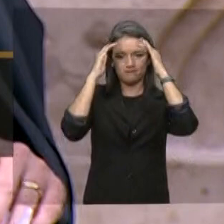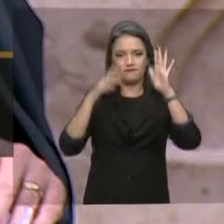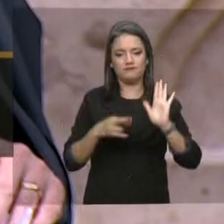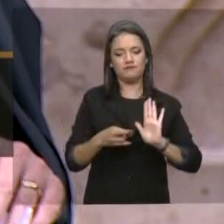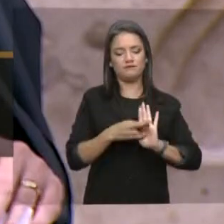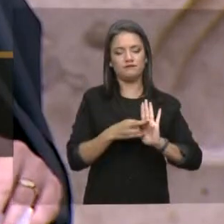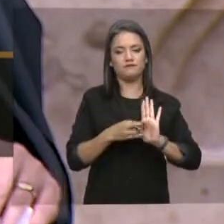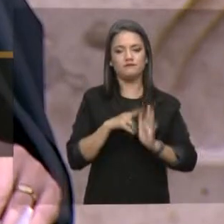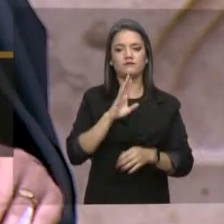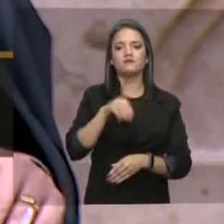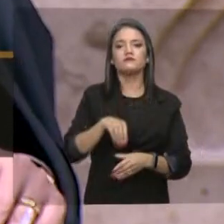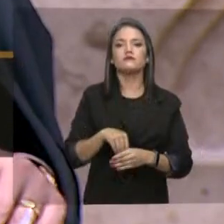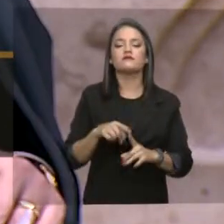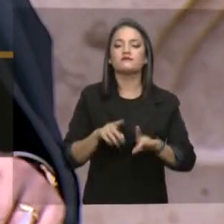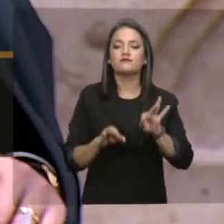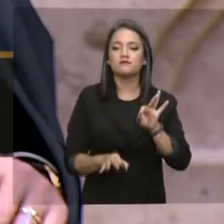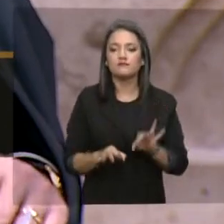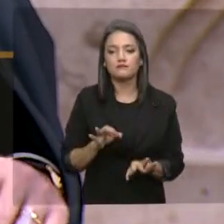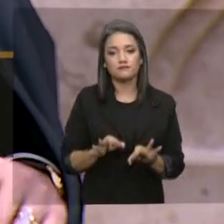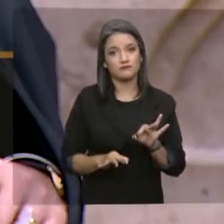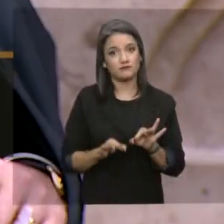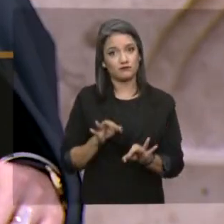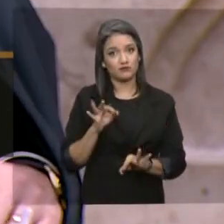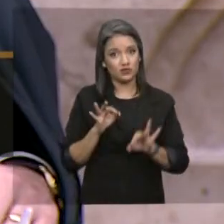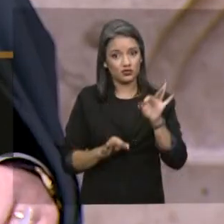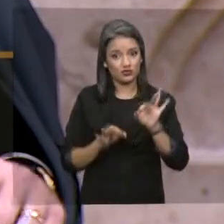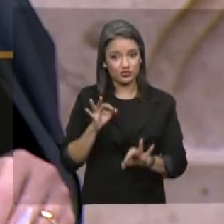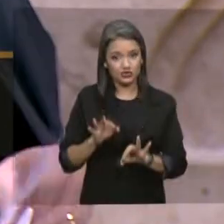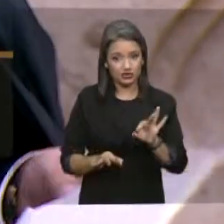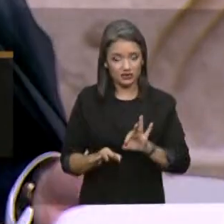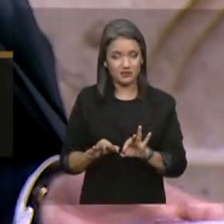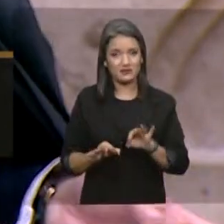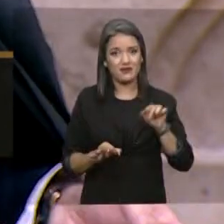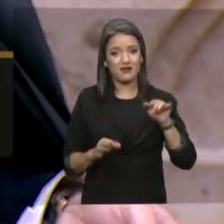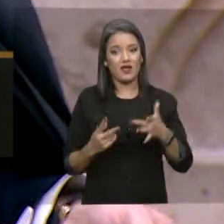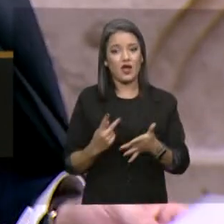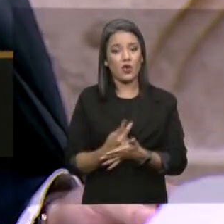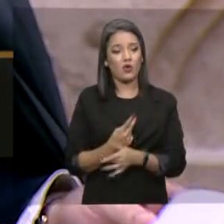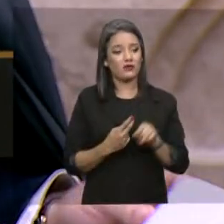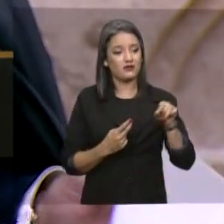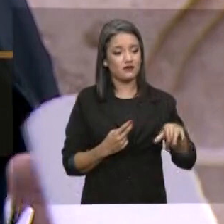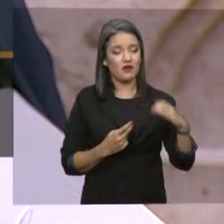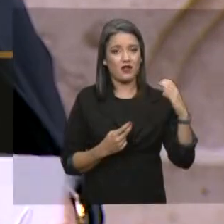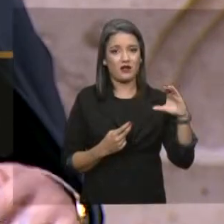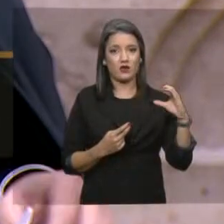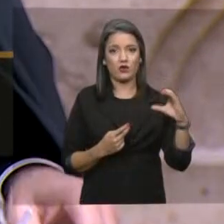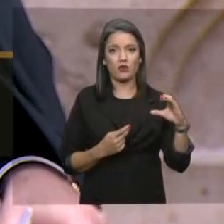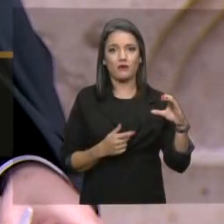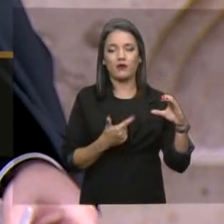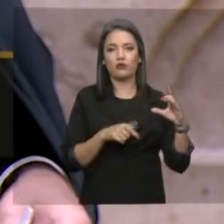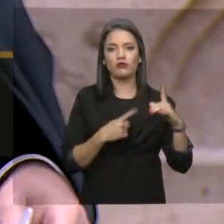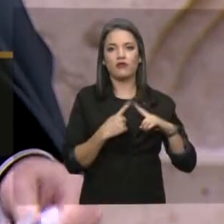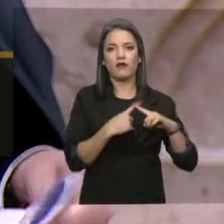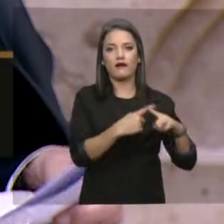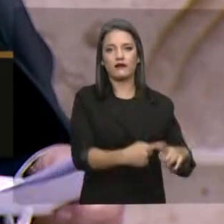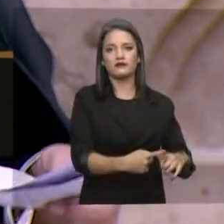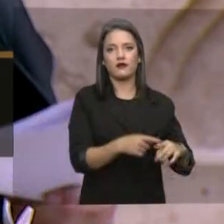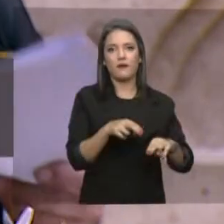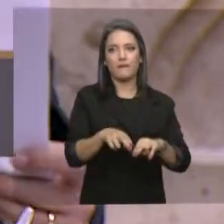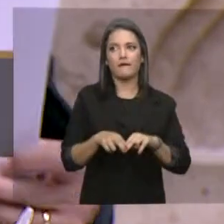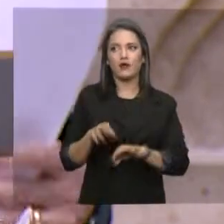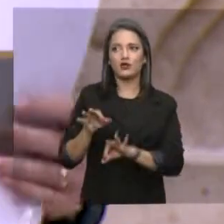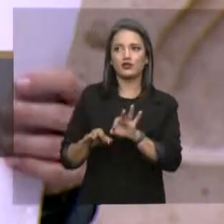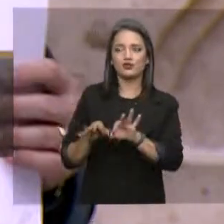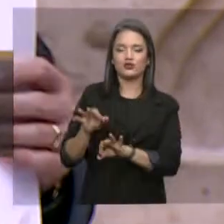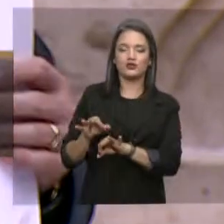a justiça substancial feita na origem não seja toldada pela justiça